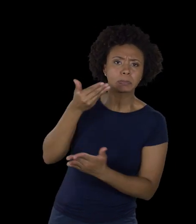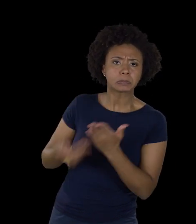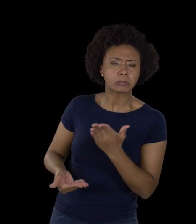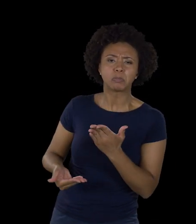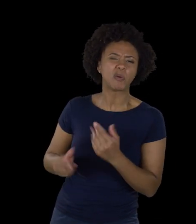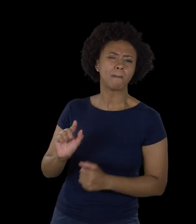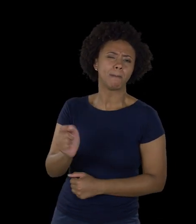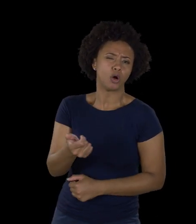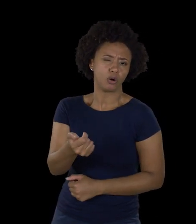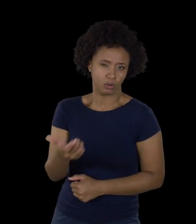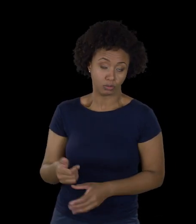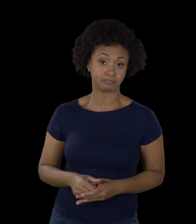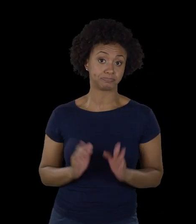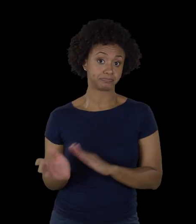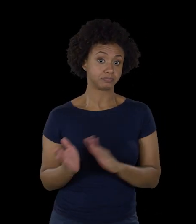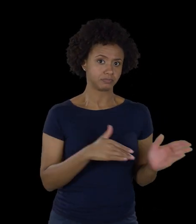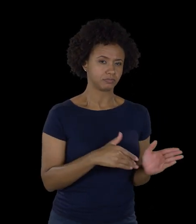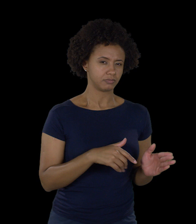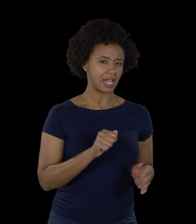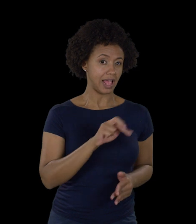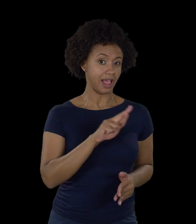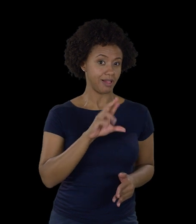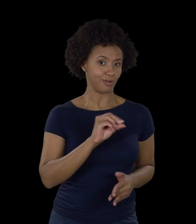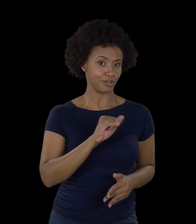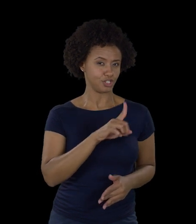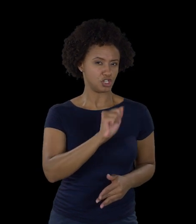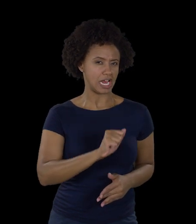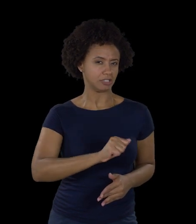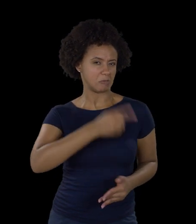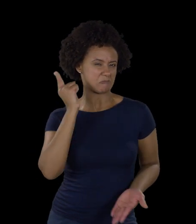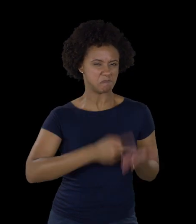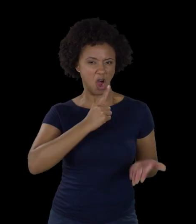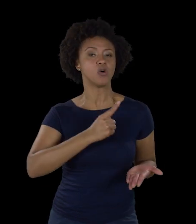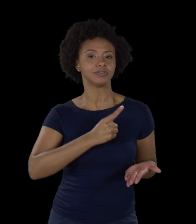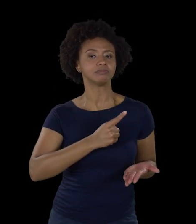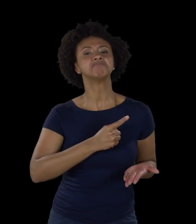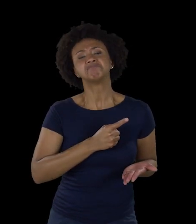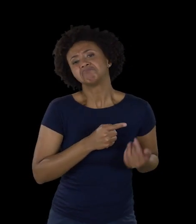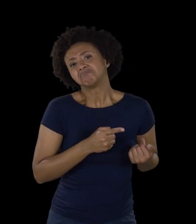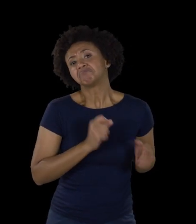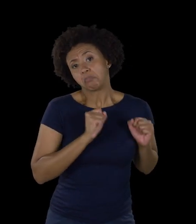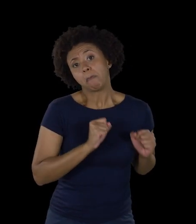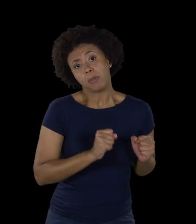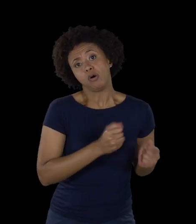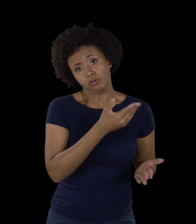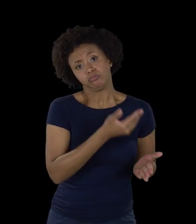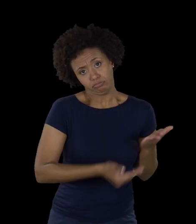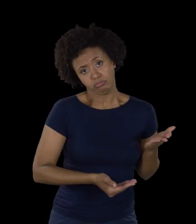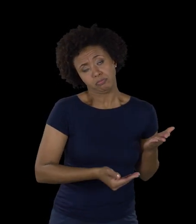médio prazo. Já o investidor arrojado, ele almeja ganhos e dividendos maiores, também